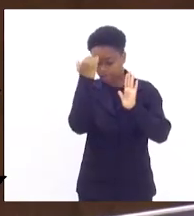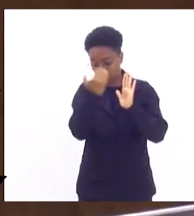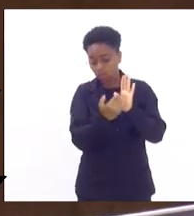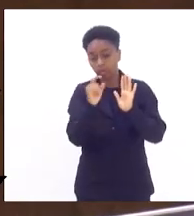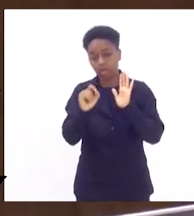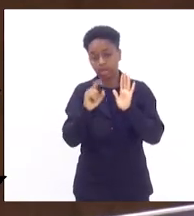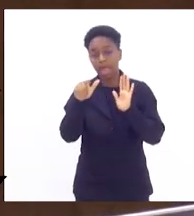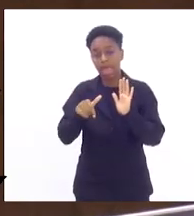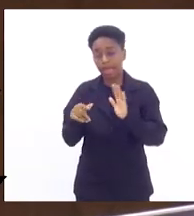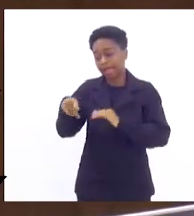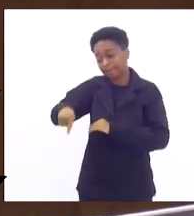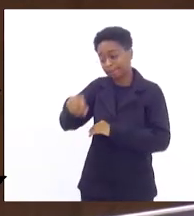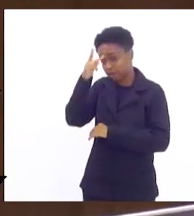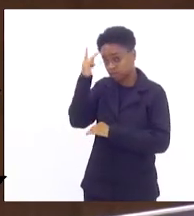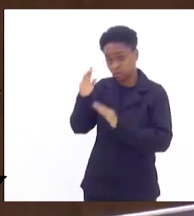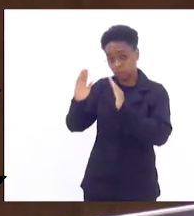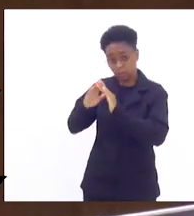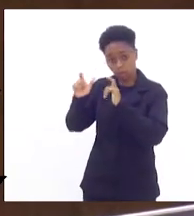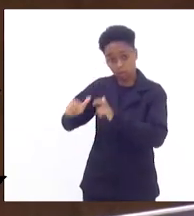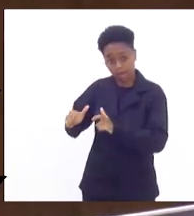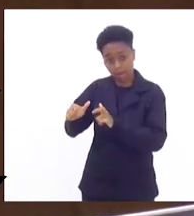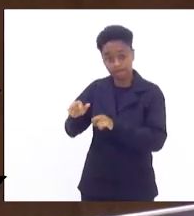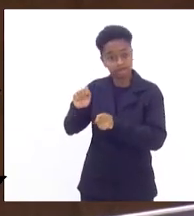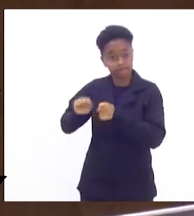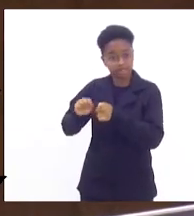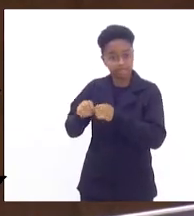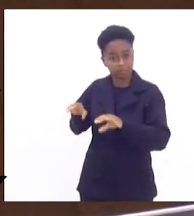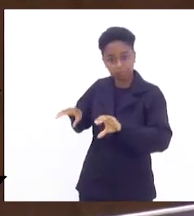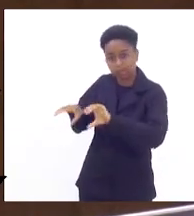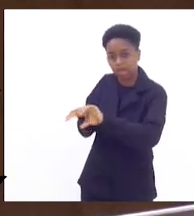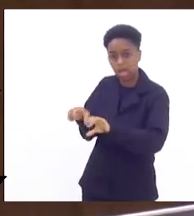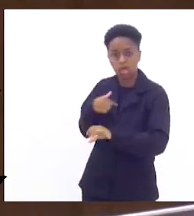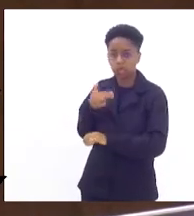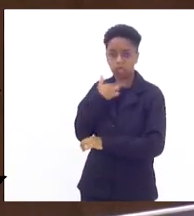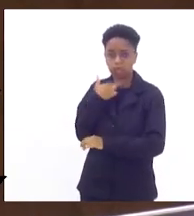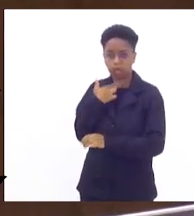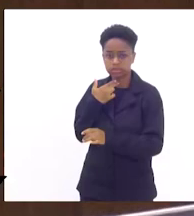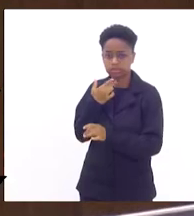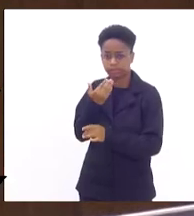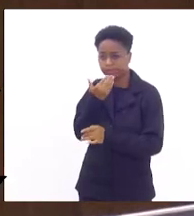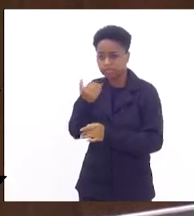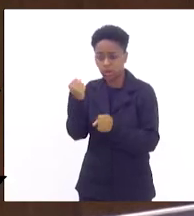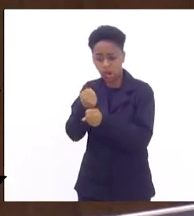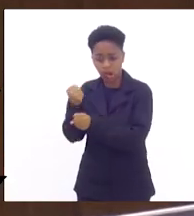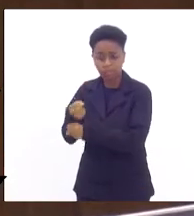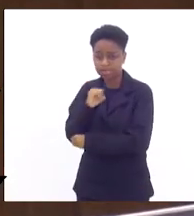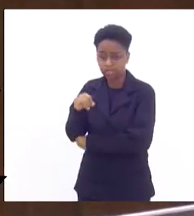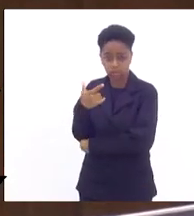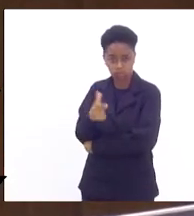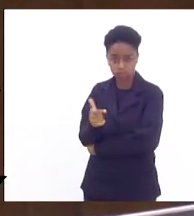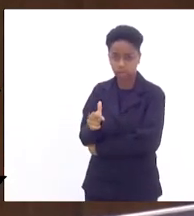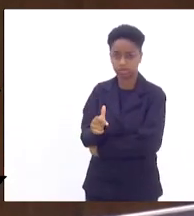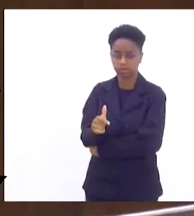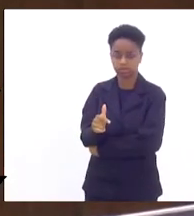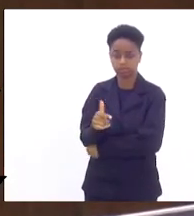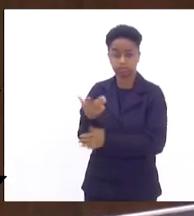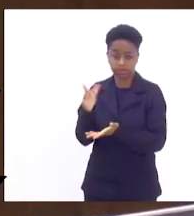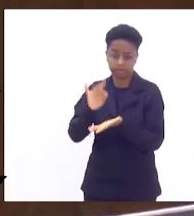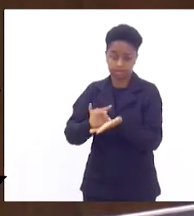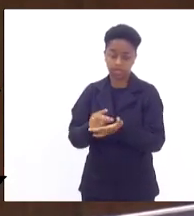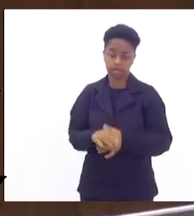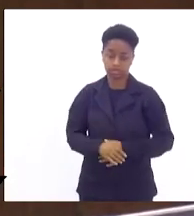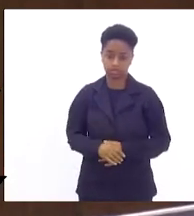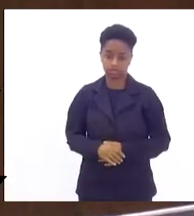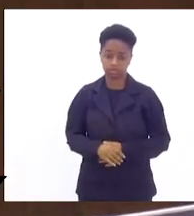é do proprietário fazer essa instalação. Ele não deveria nem conseguir um licenciamento de obra se não tivesse isso. Essa é a